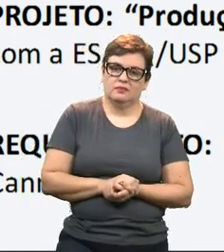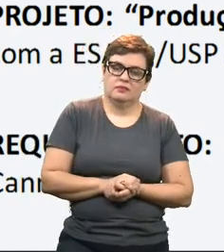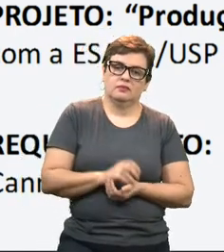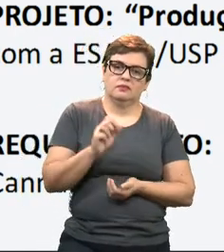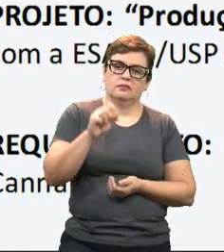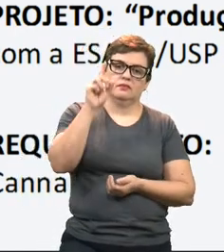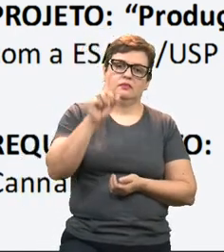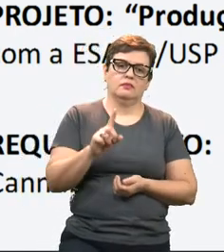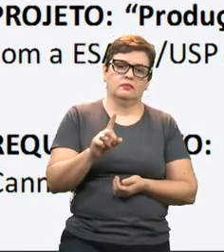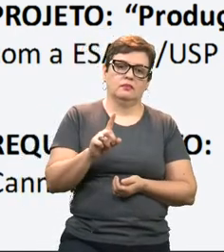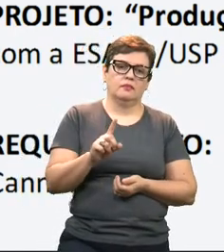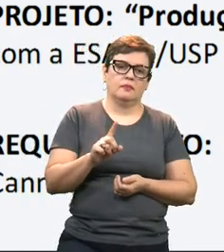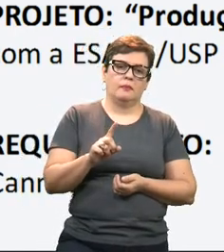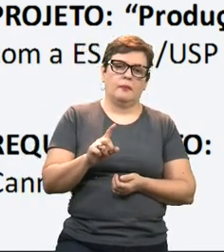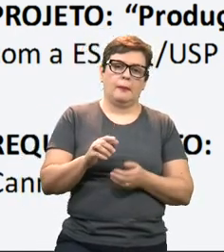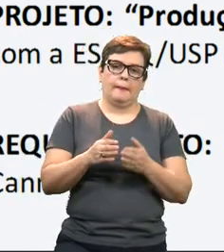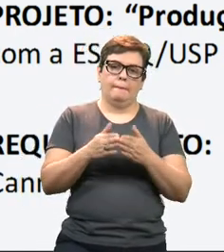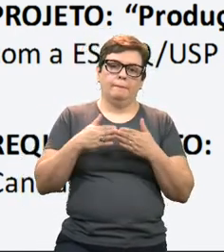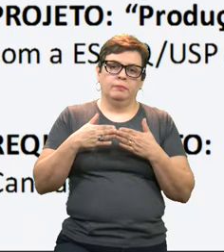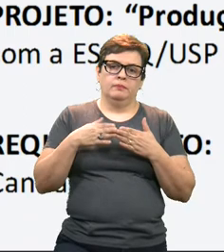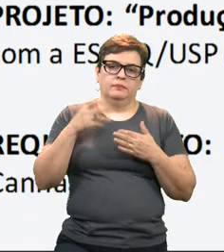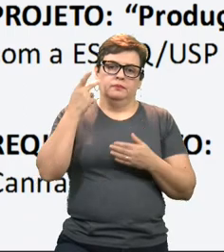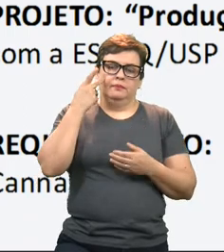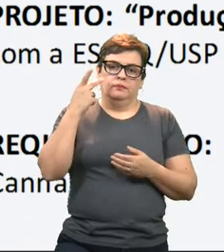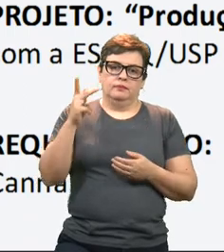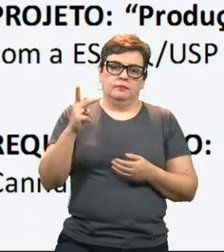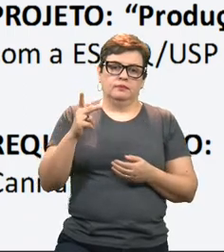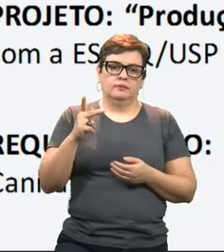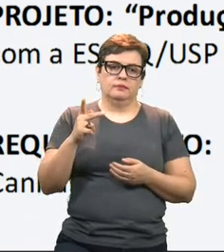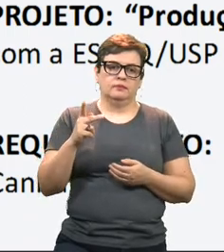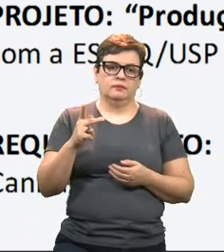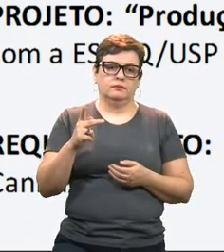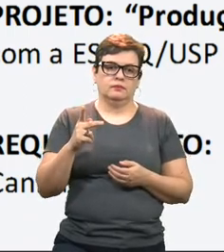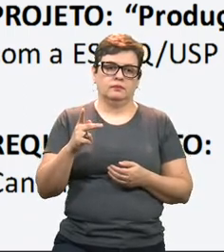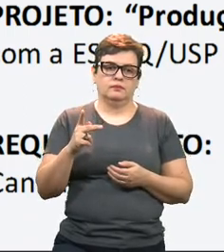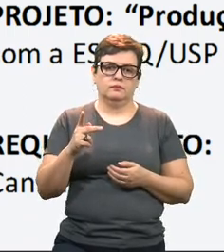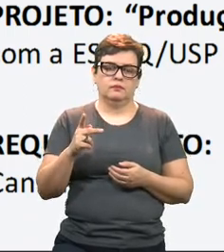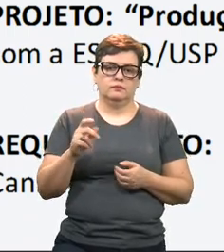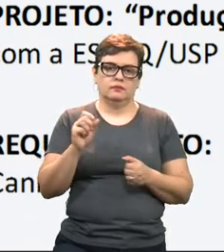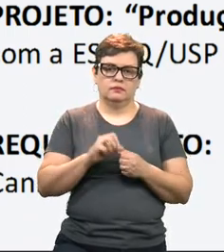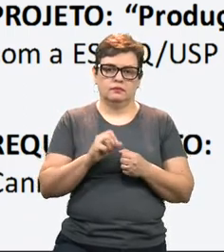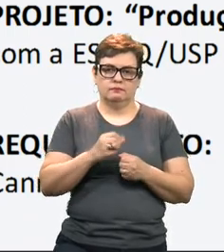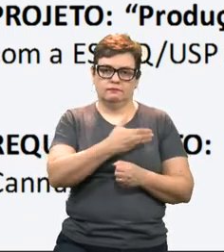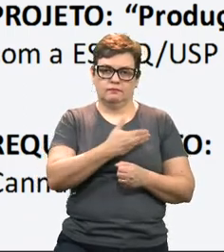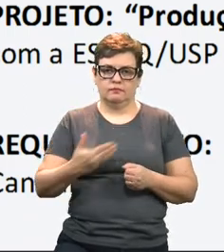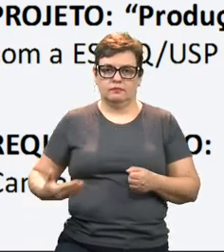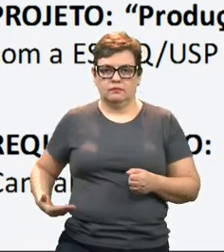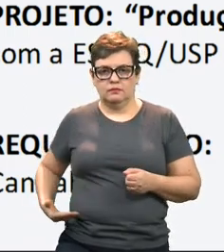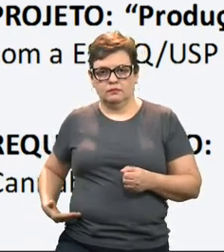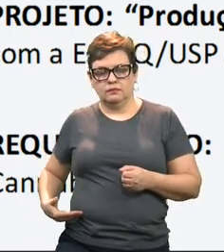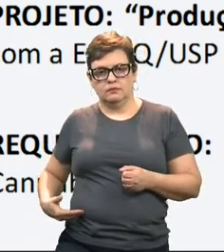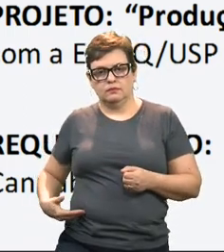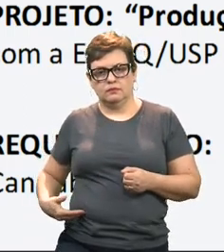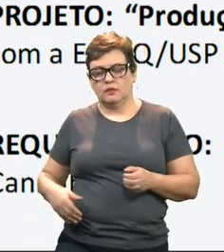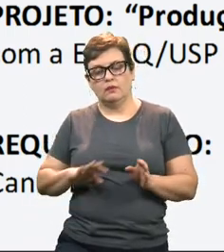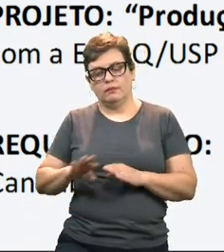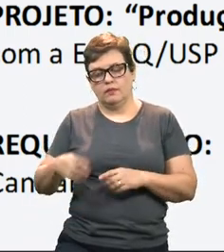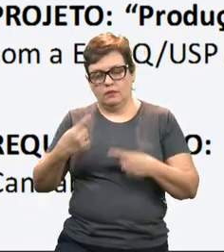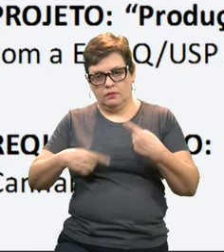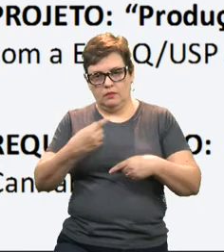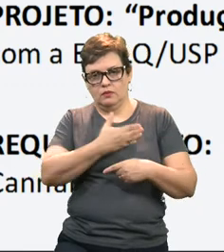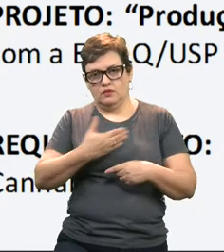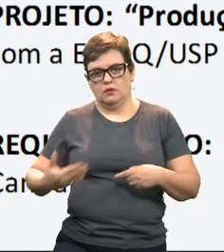é um requerimento para o estabelecimento de políticas públicas em Marília para